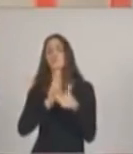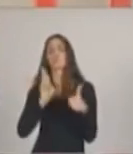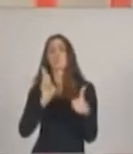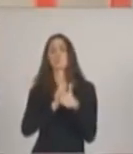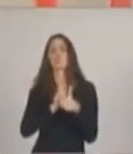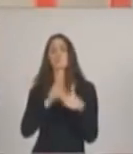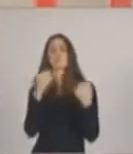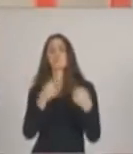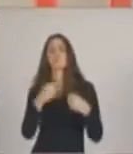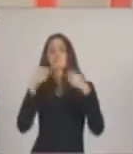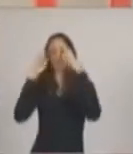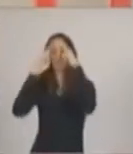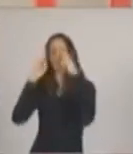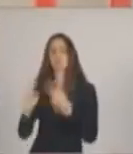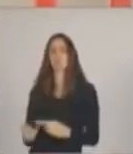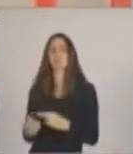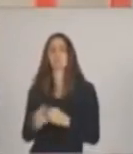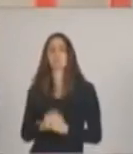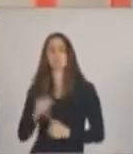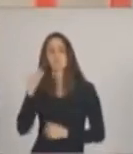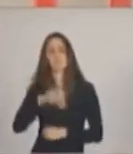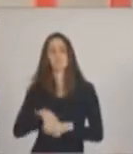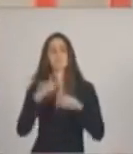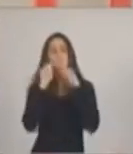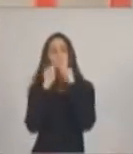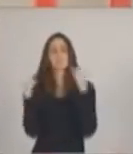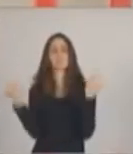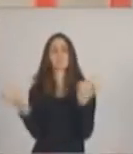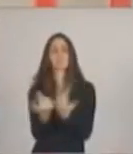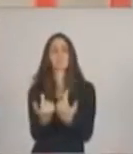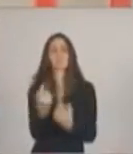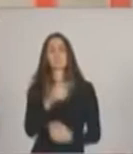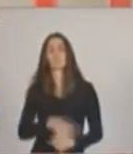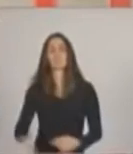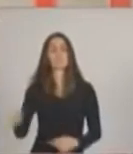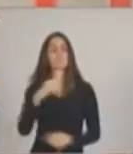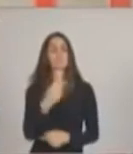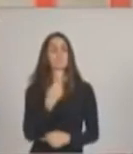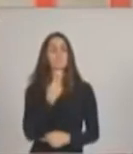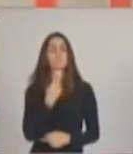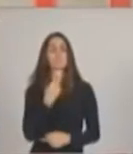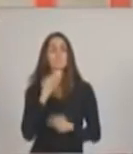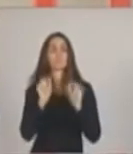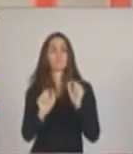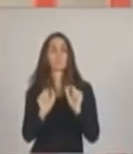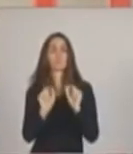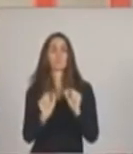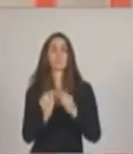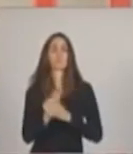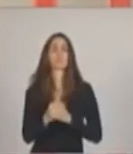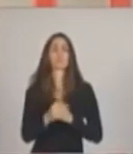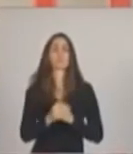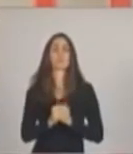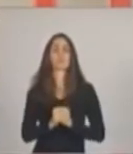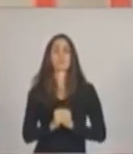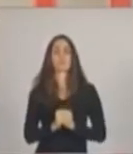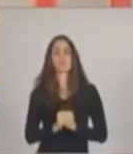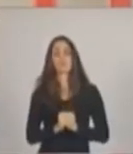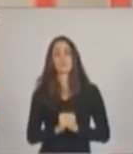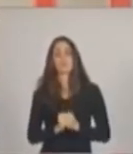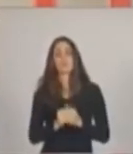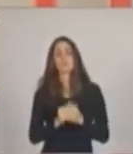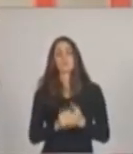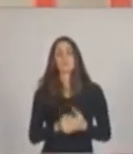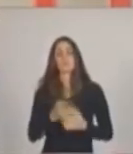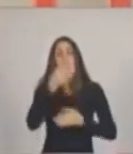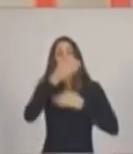nosso respeito. É dessa casa de lei. E nós não podemos deixar de dar